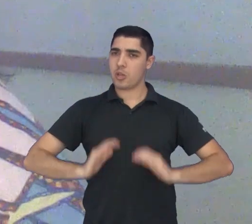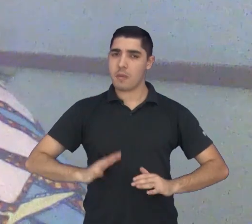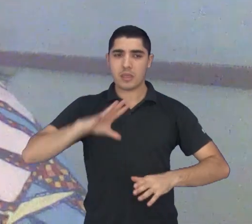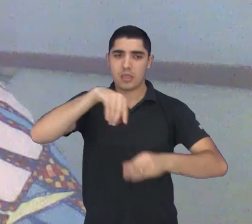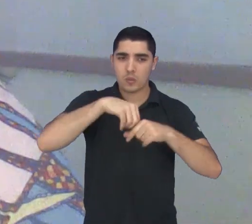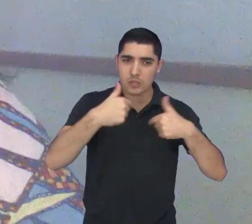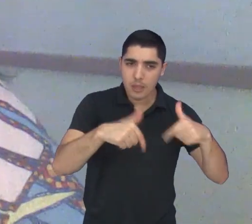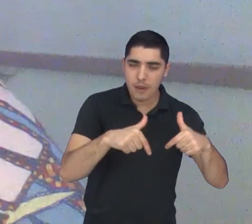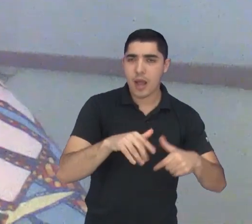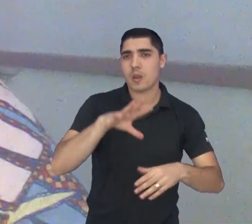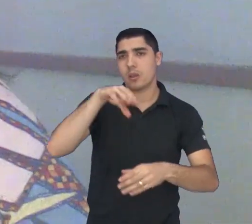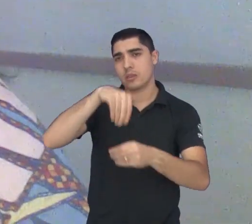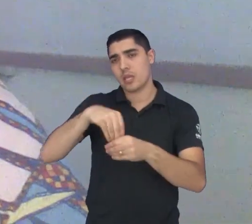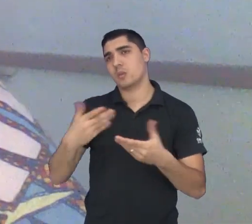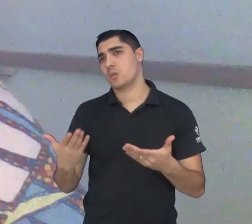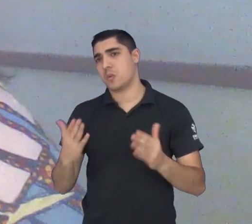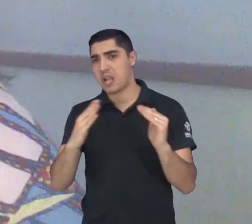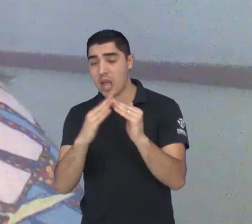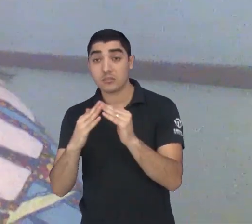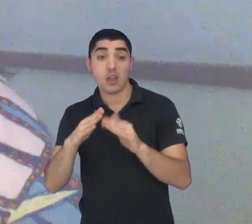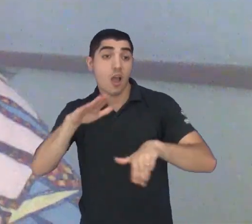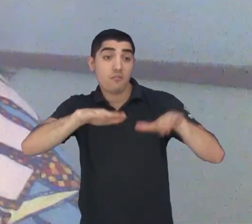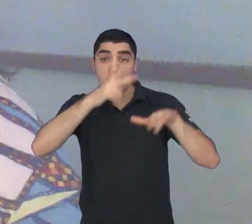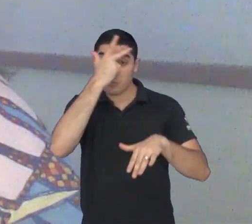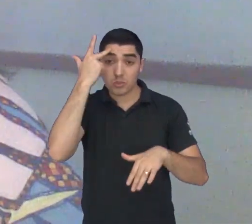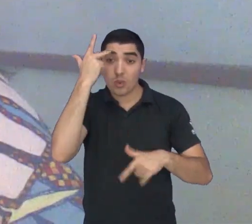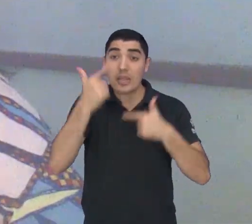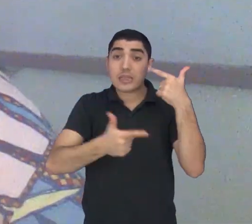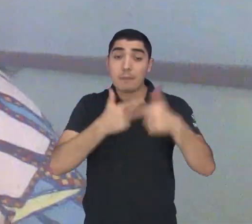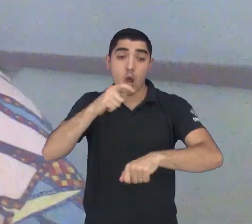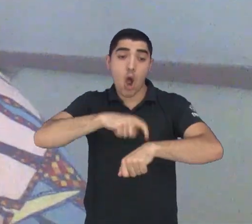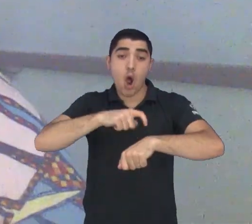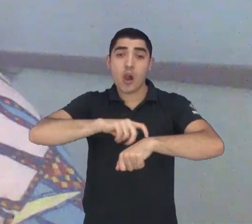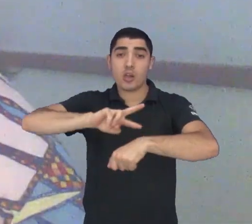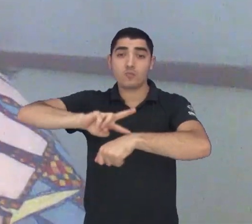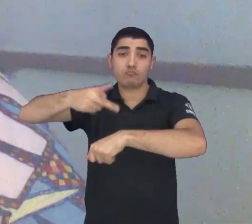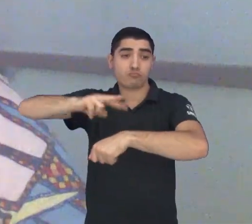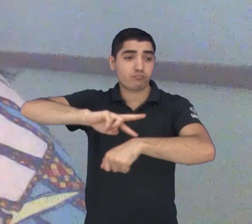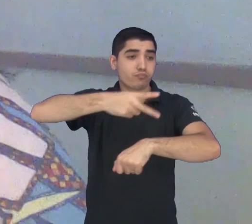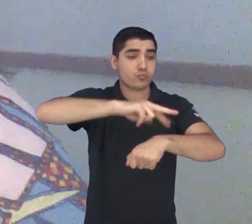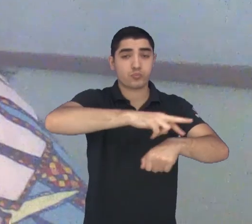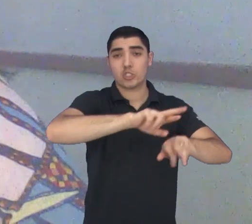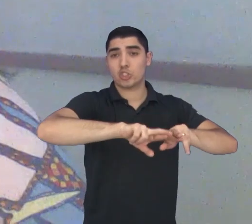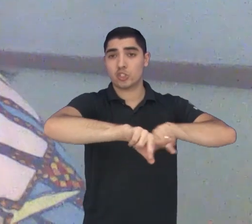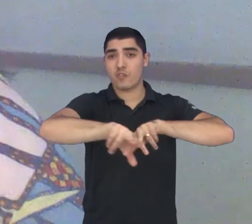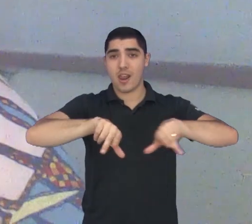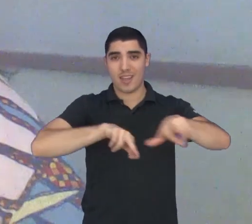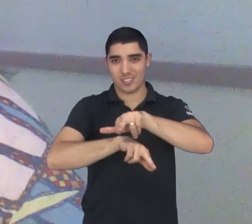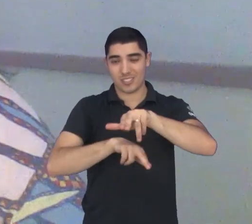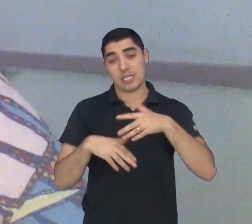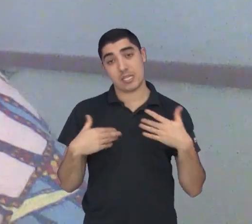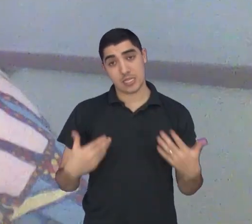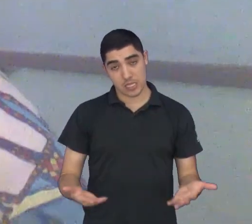Muitas pessoas trabalham em horários diferenciados. Então, precisamos sempre tratar cada